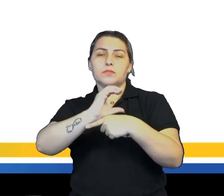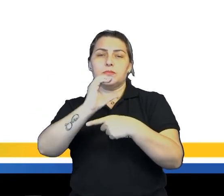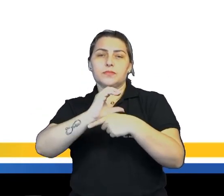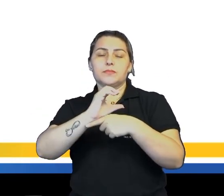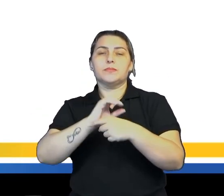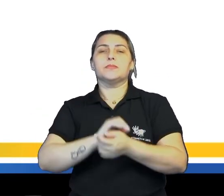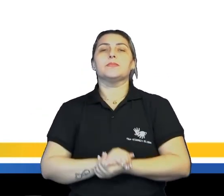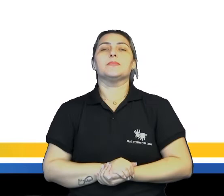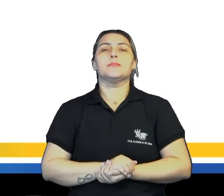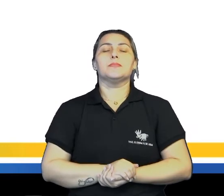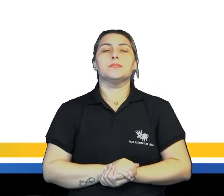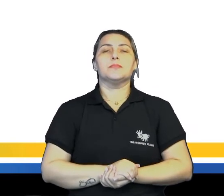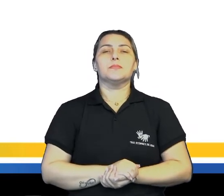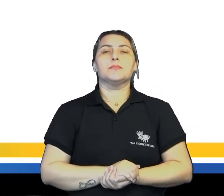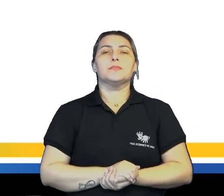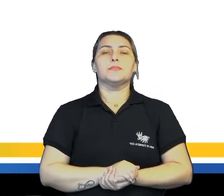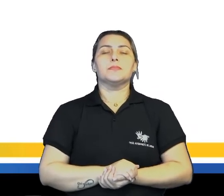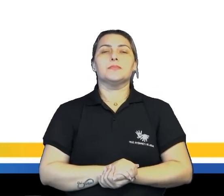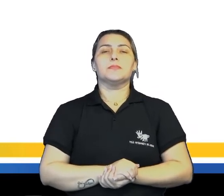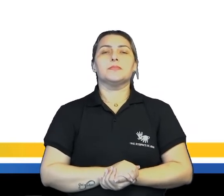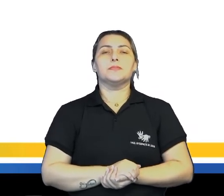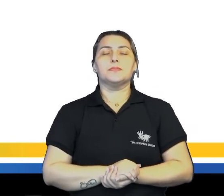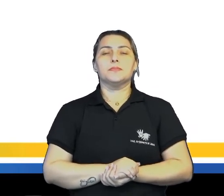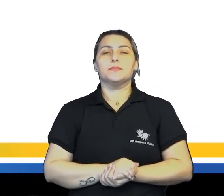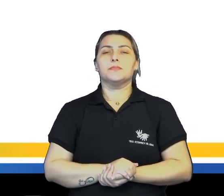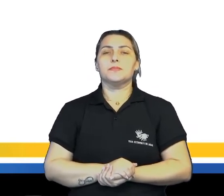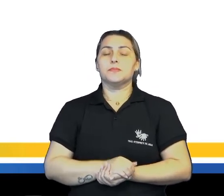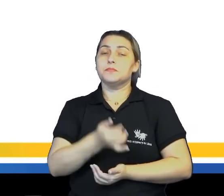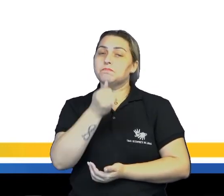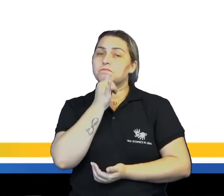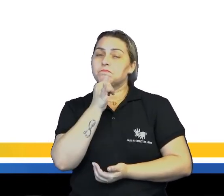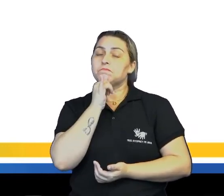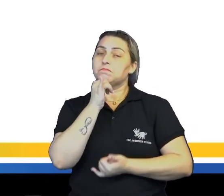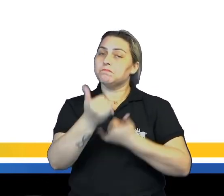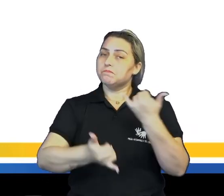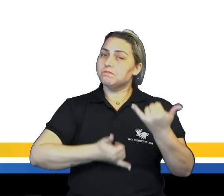não. Vamos mais um exemplo aqui, rapidão, São